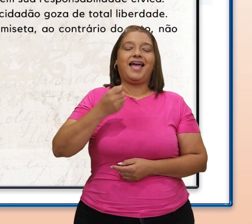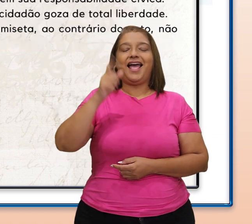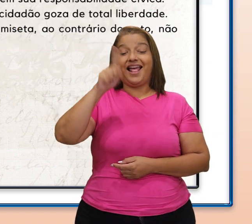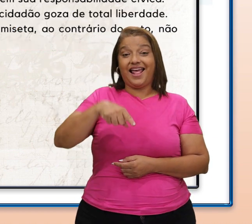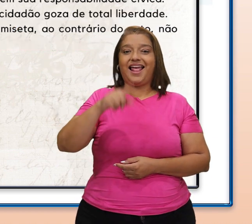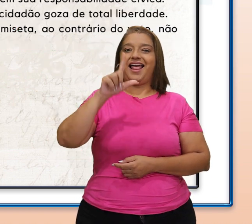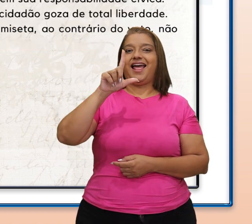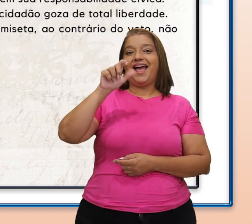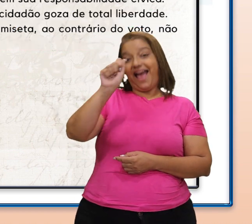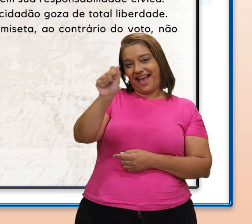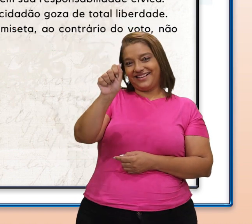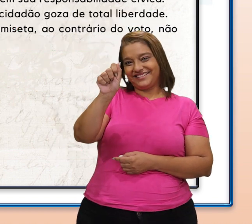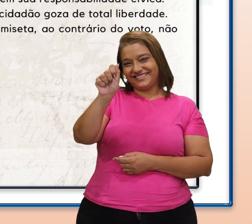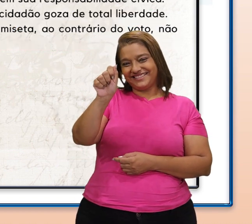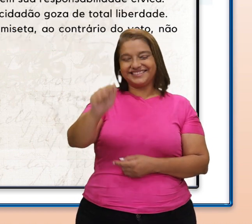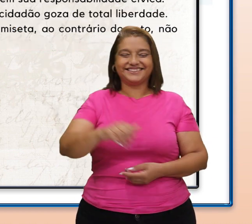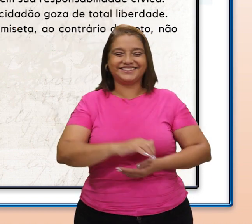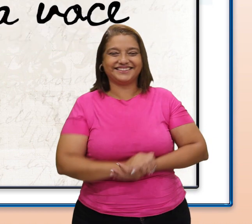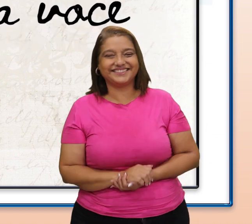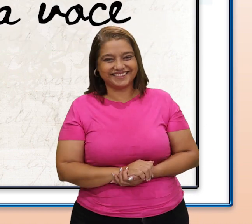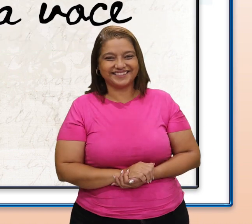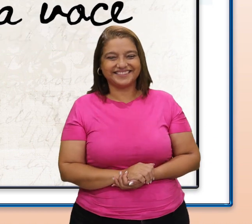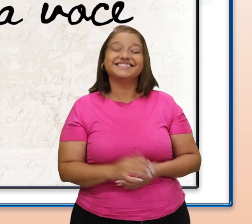a letra A.